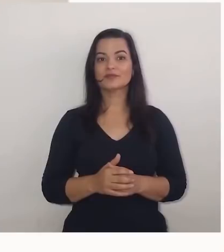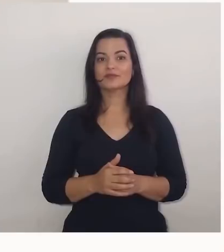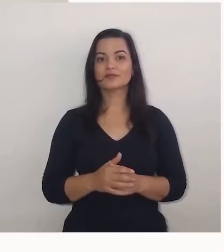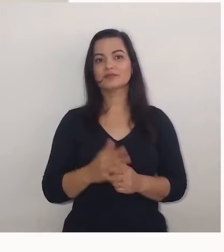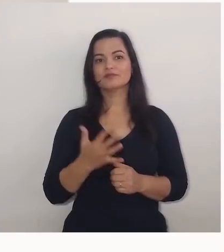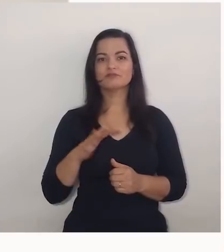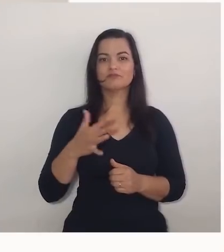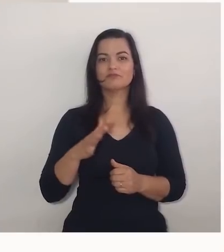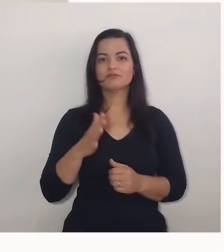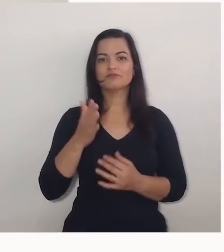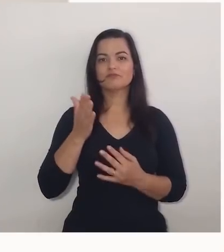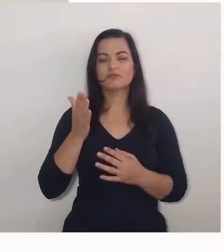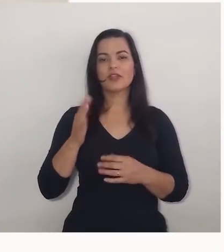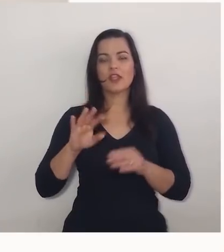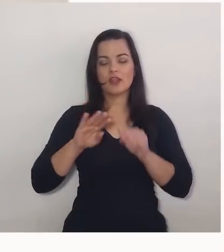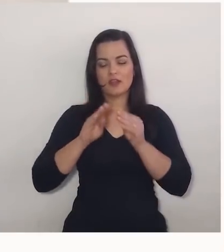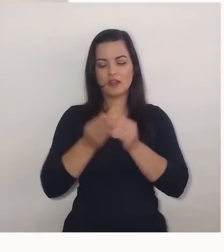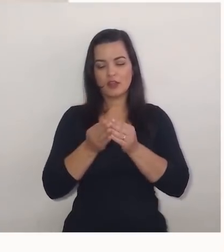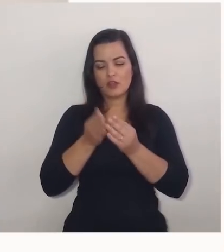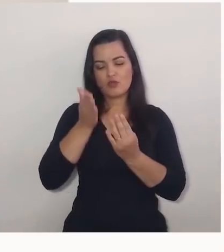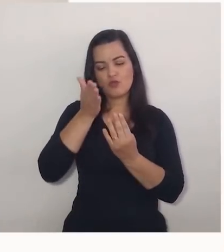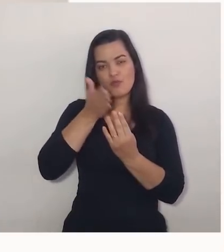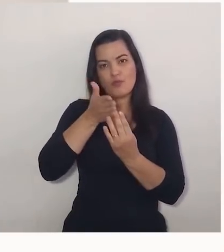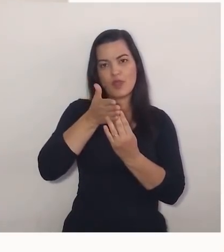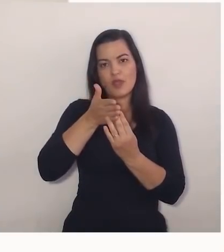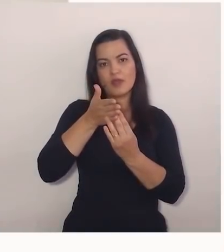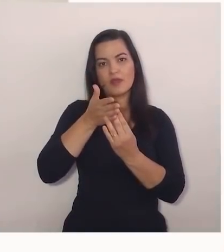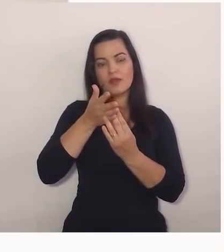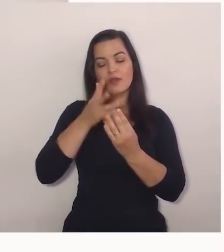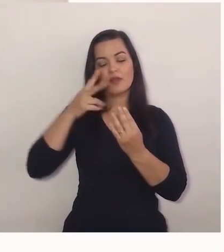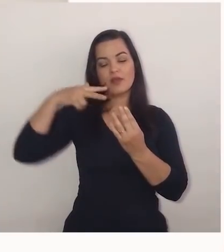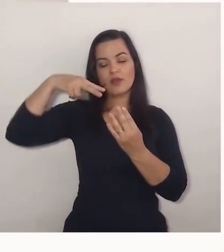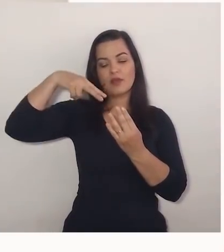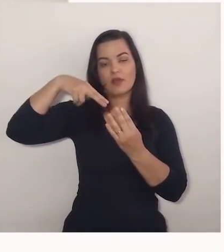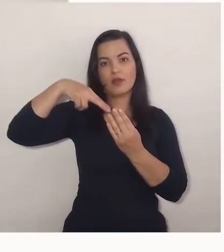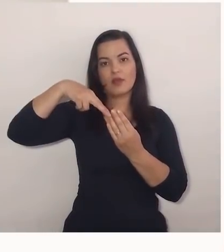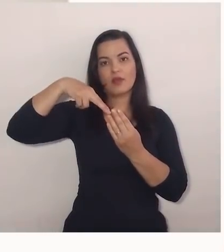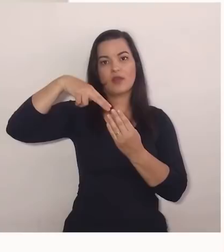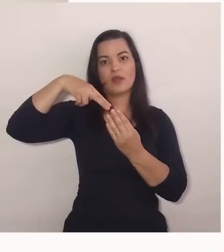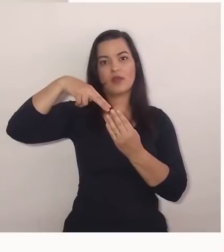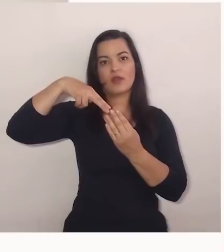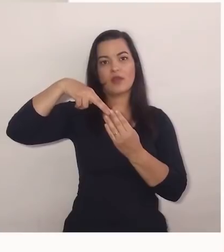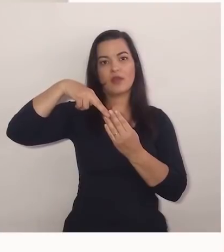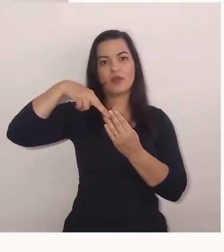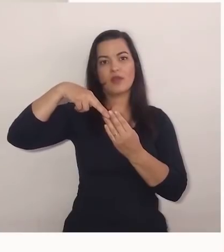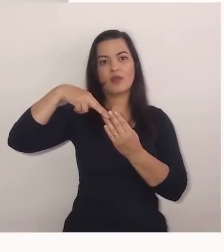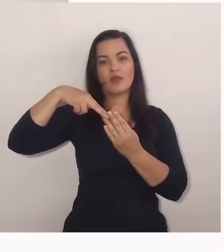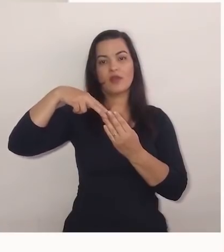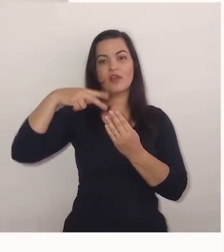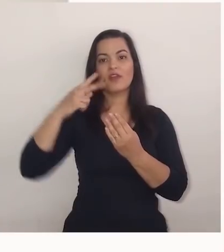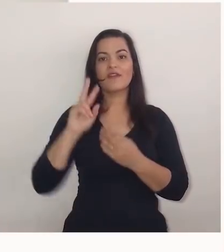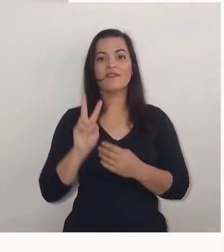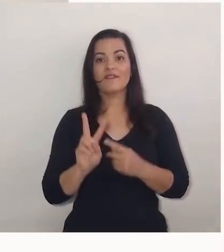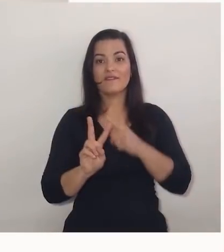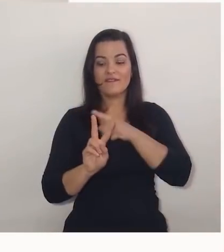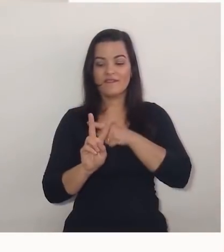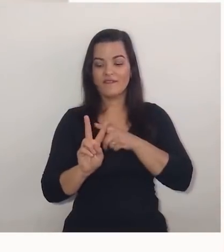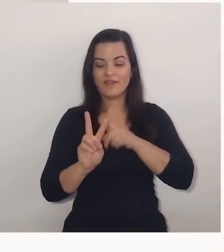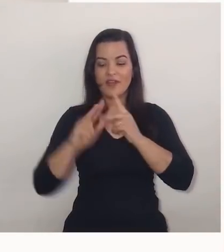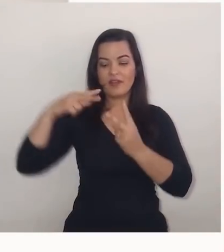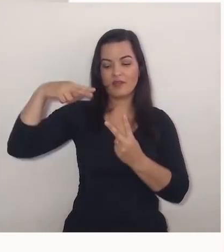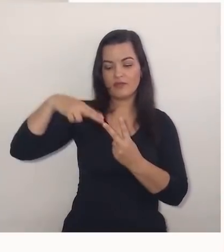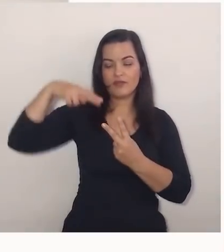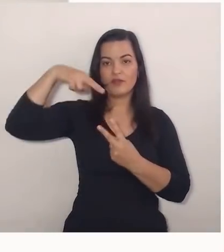mais ou menos onde é a metade do tecido e fiz 2 cortes pequenos em formato de V para